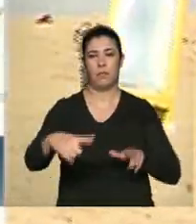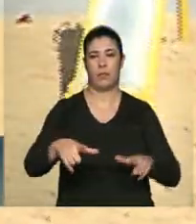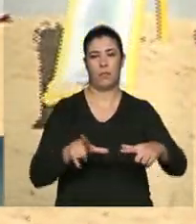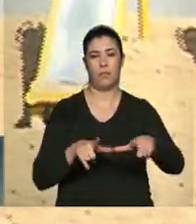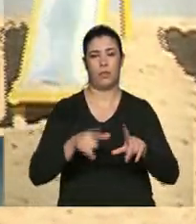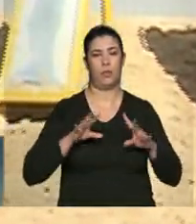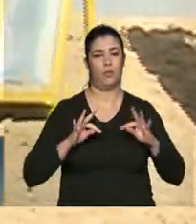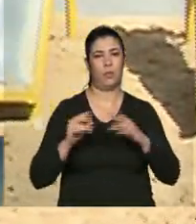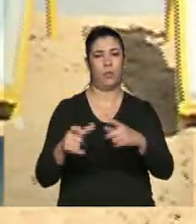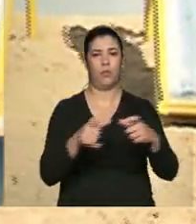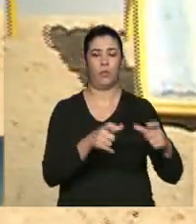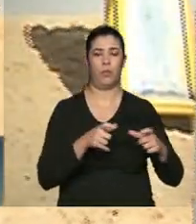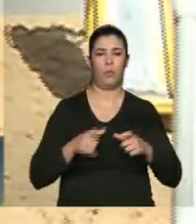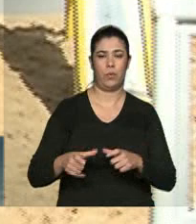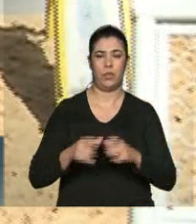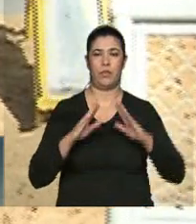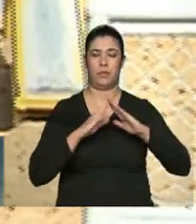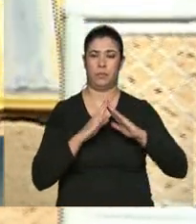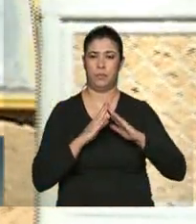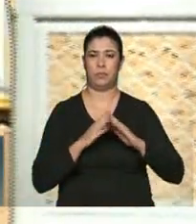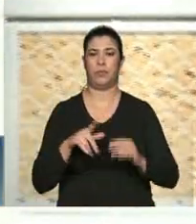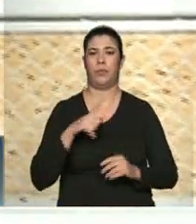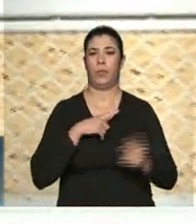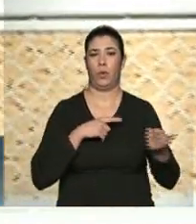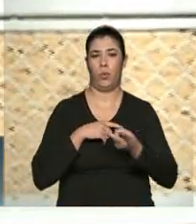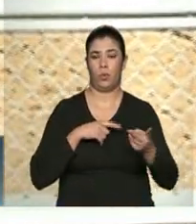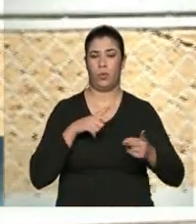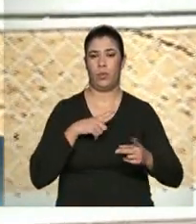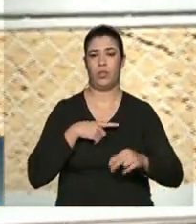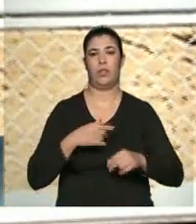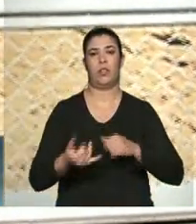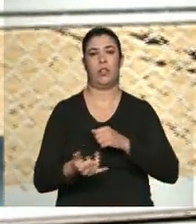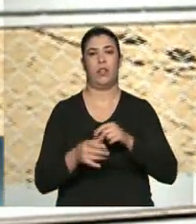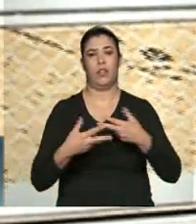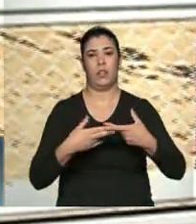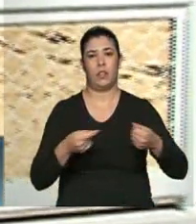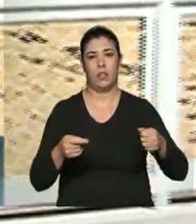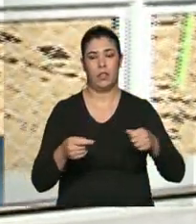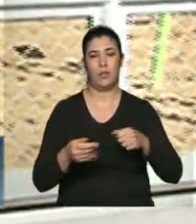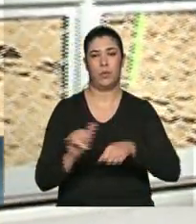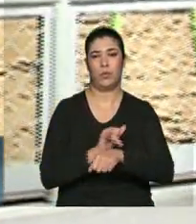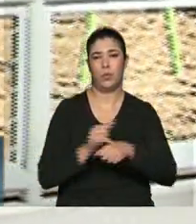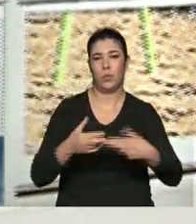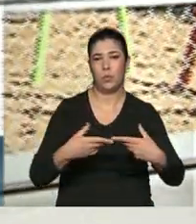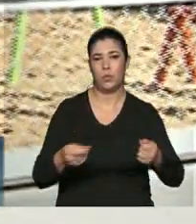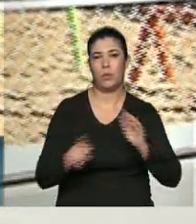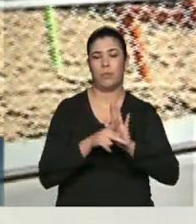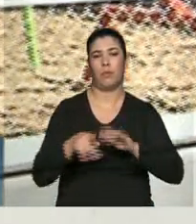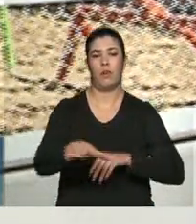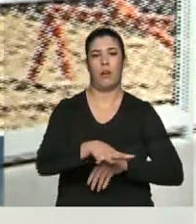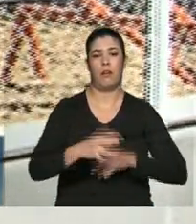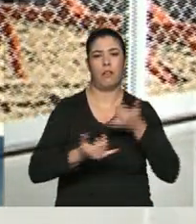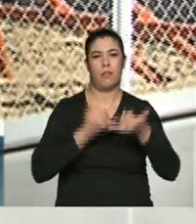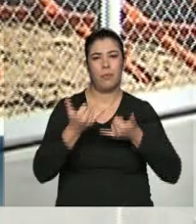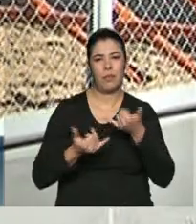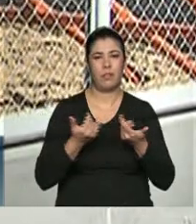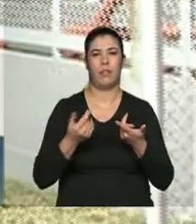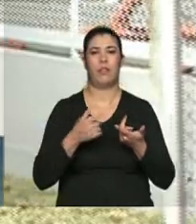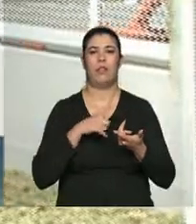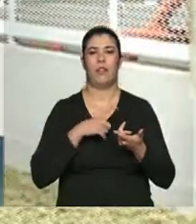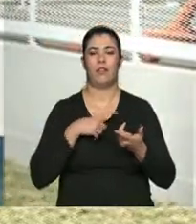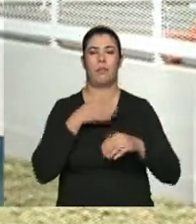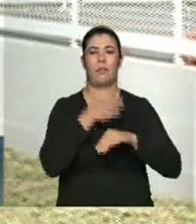em todos os ambientes. Os condomínios têm infraestrutura, têm parque de diversões para as crianças e também